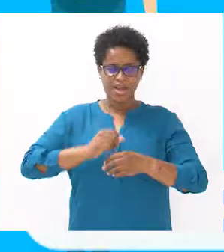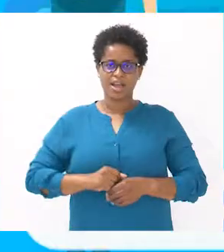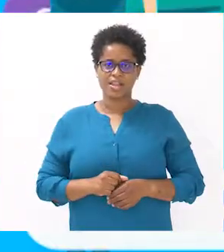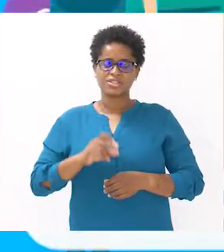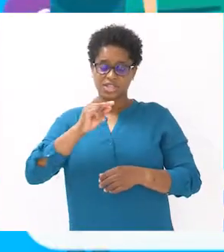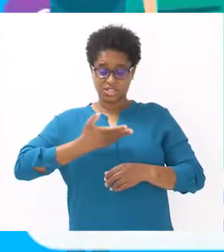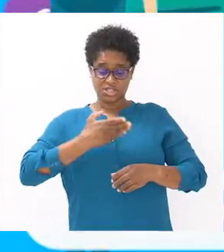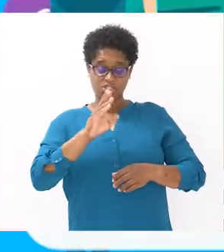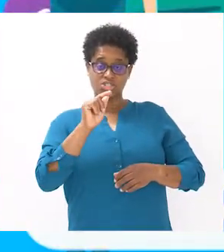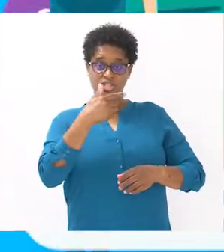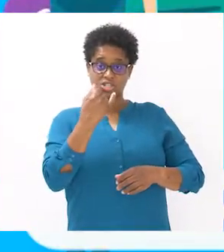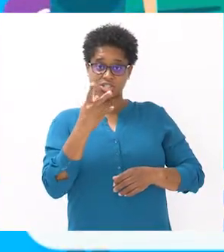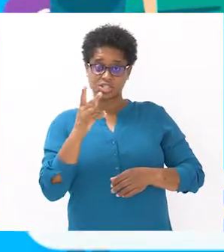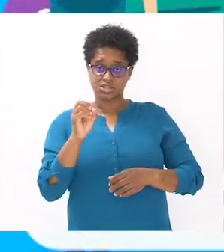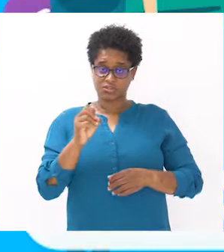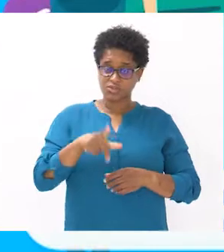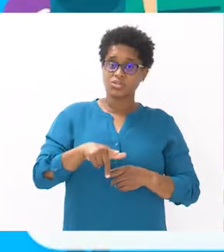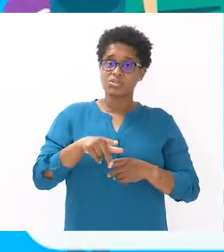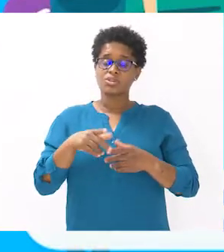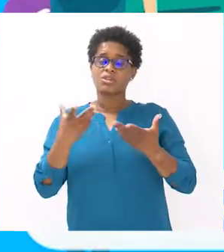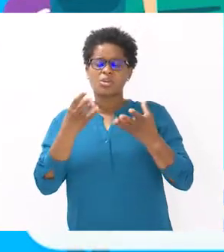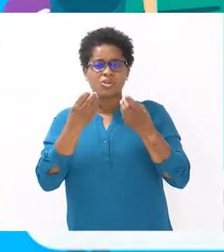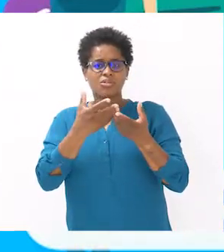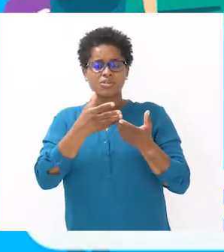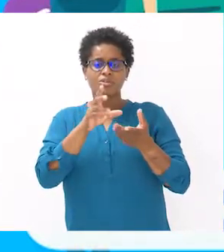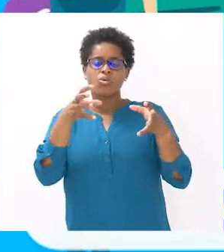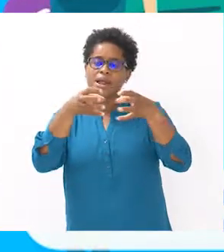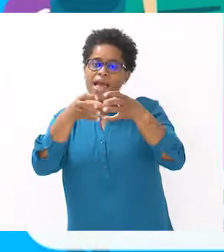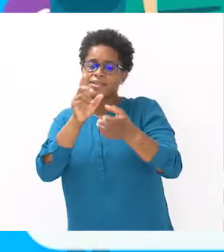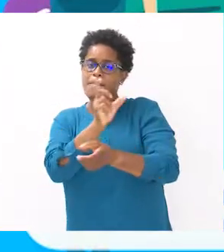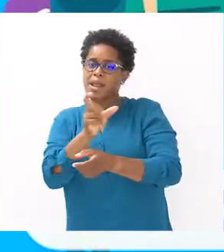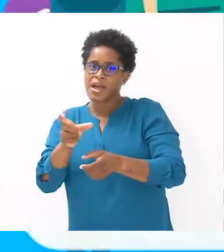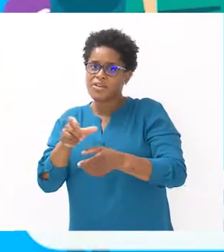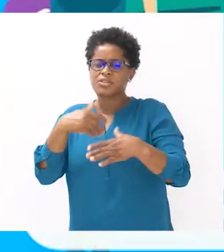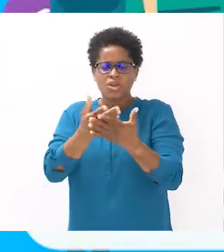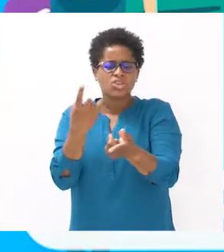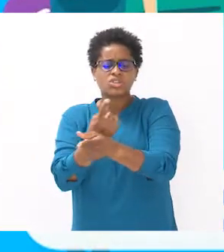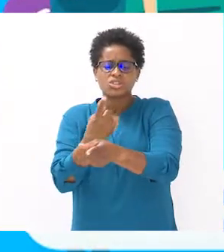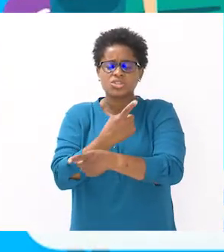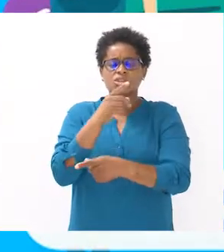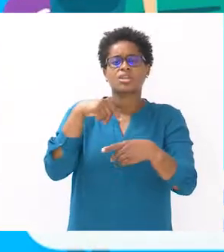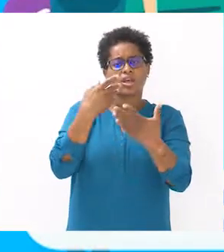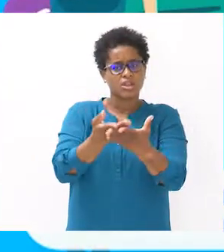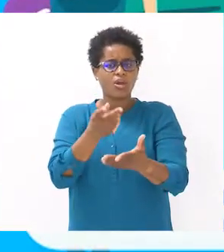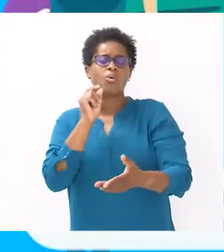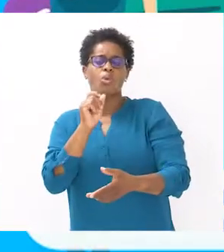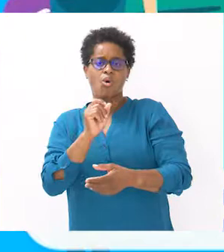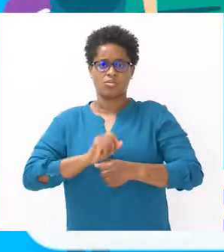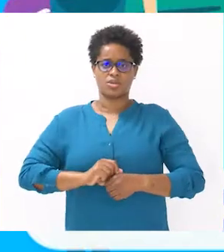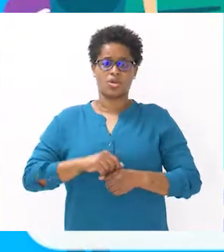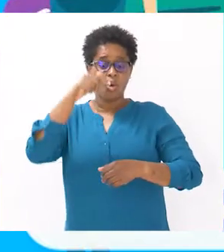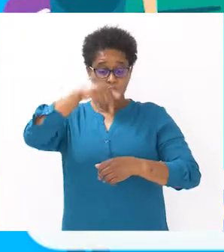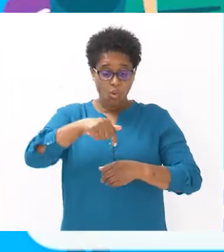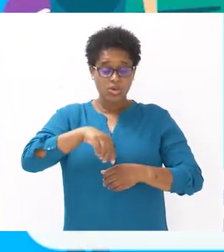adjetivo. Os adjetivos são uma classe de palavras que atribuem características aos nomes. Hoje